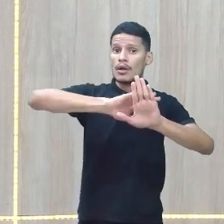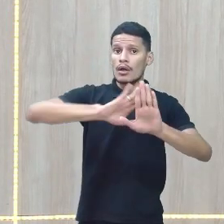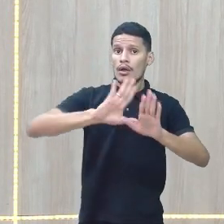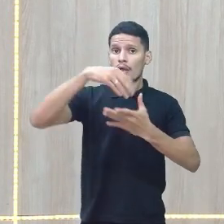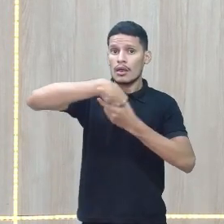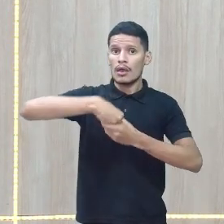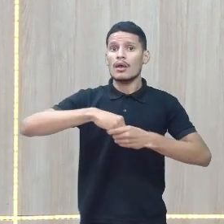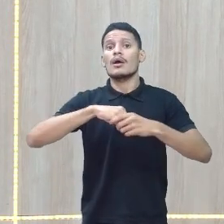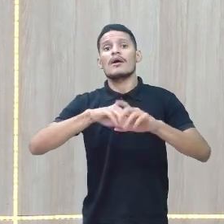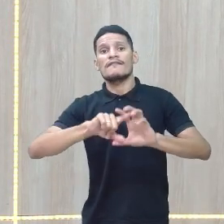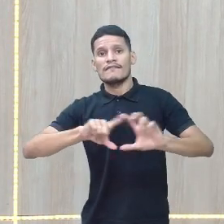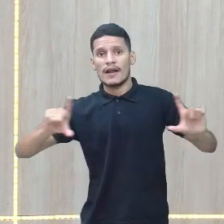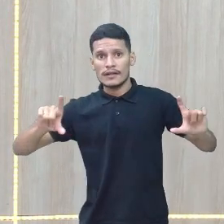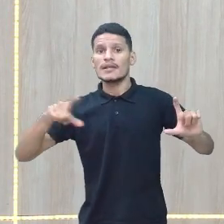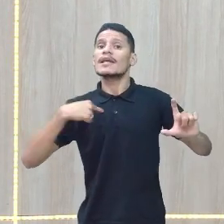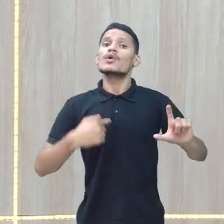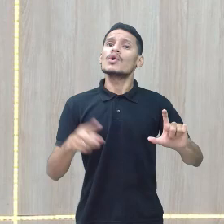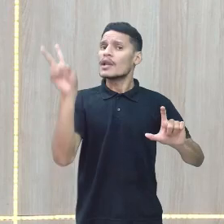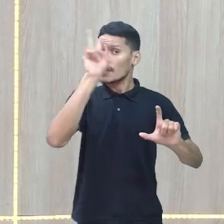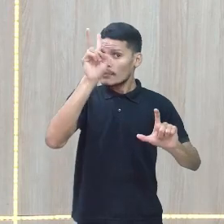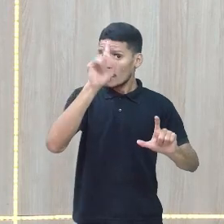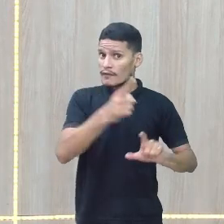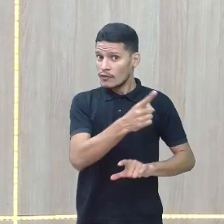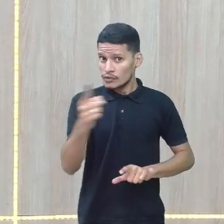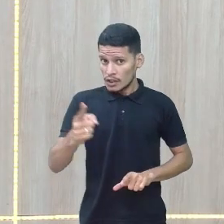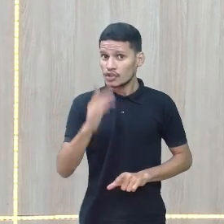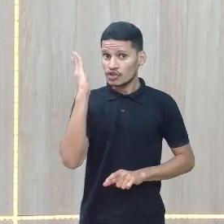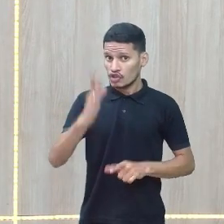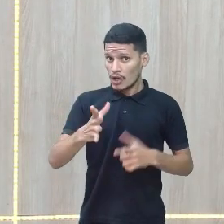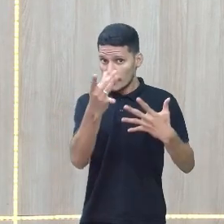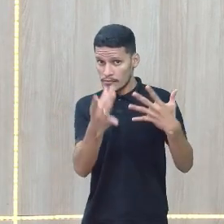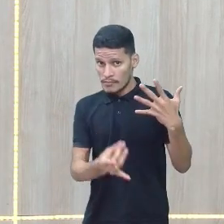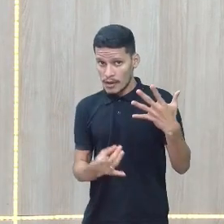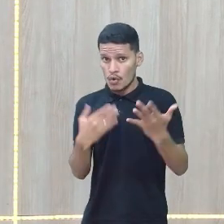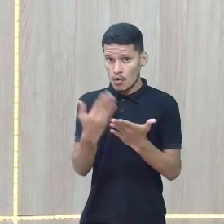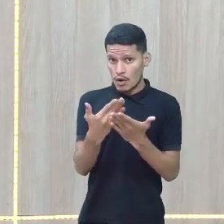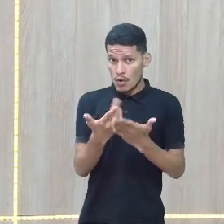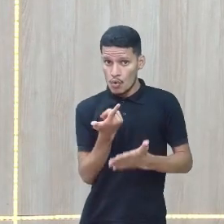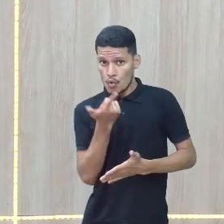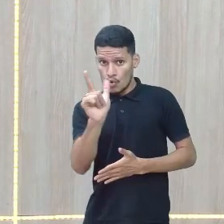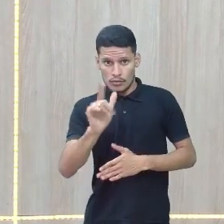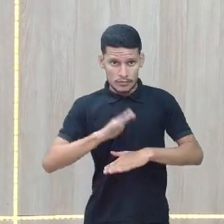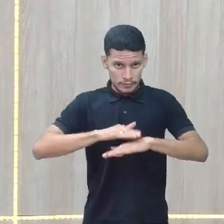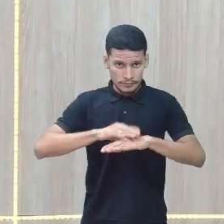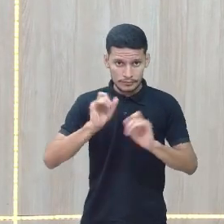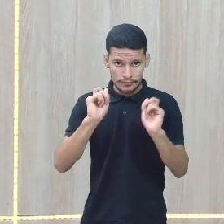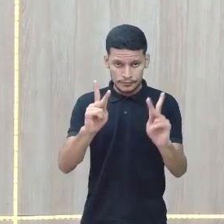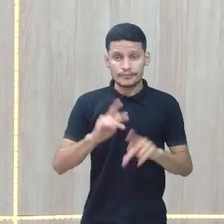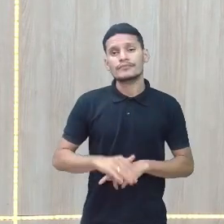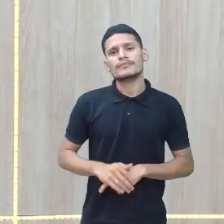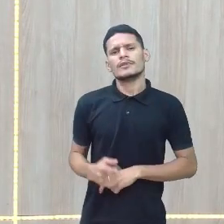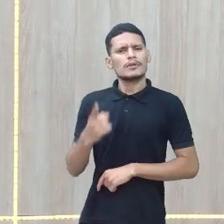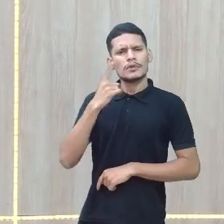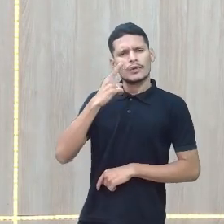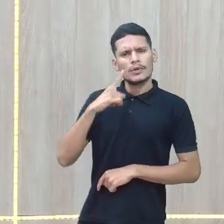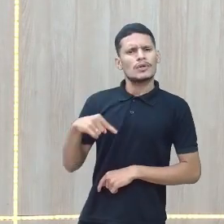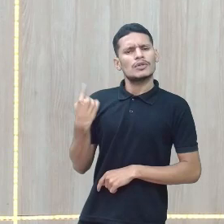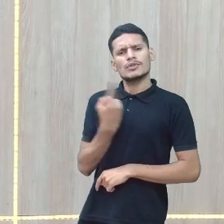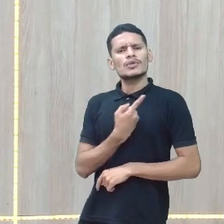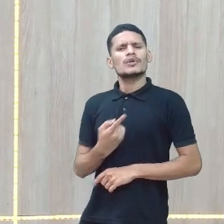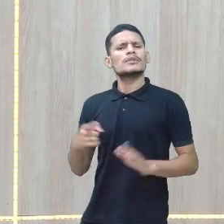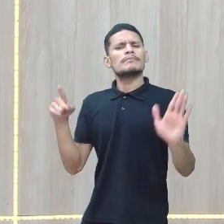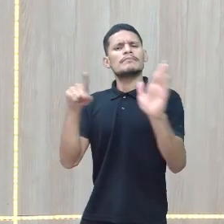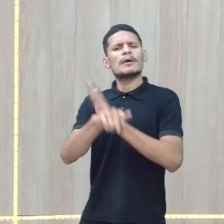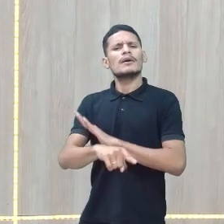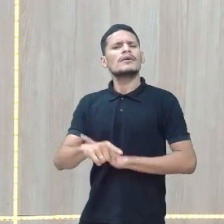oração. Eu vou lembrar para vocês esse detalhe em outras aulas, tá bom? Então, fazemos essa